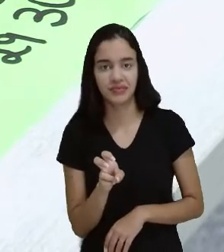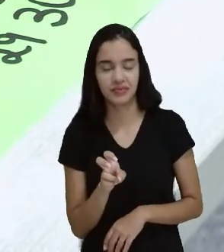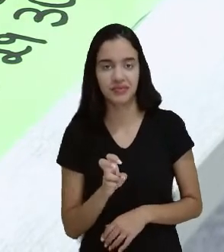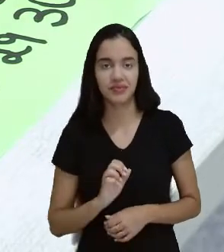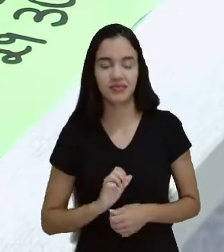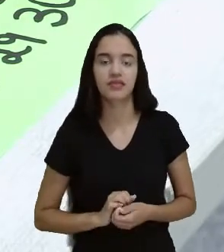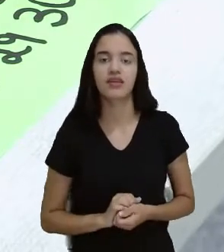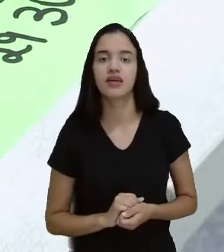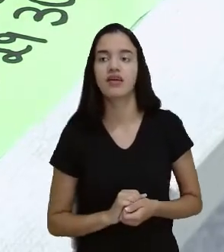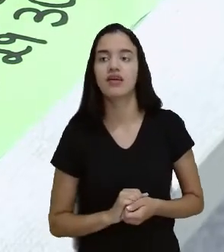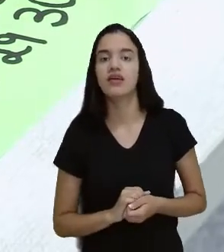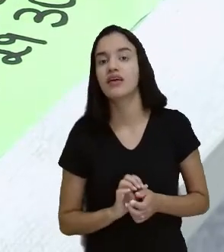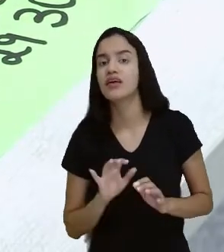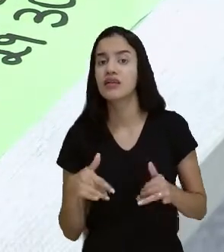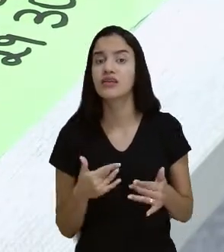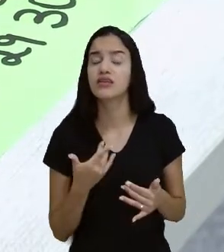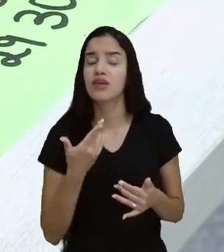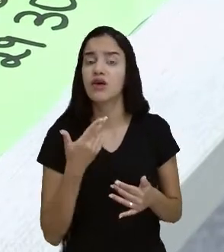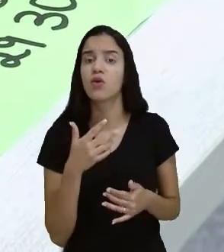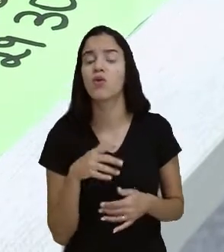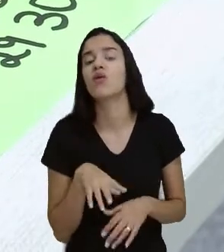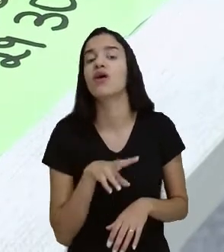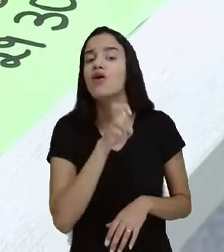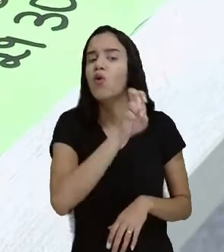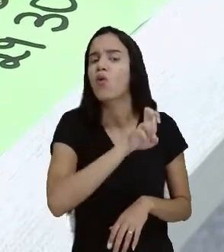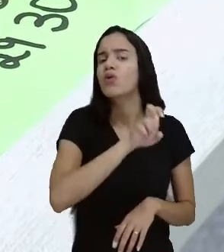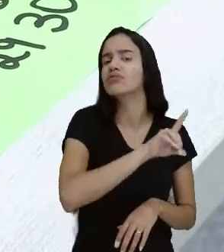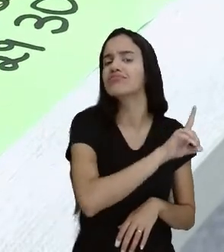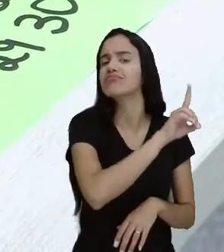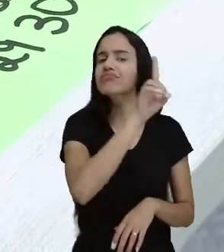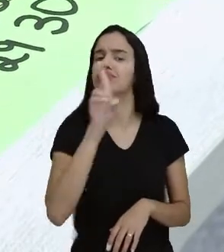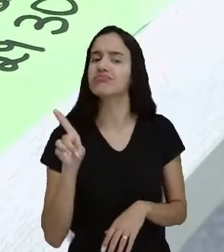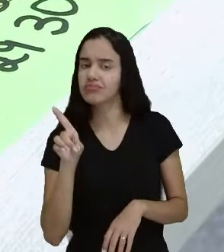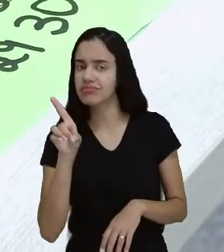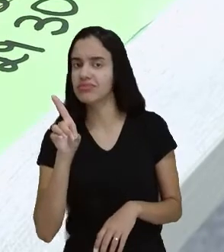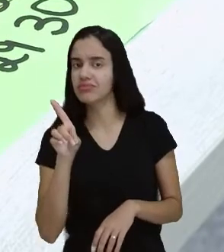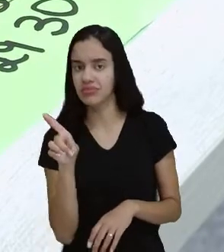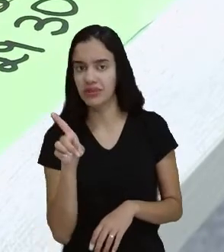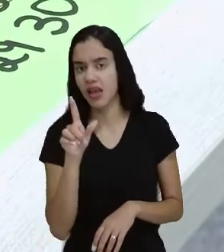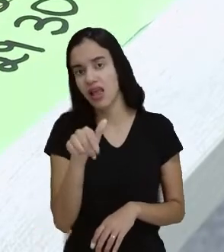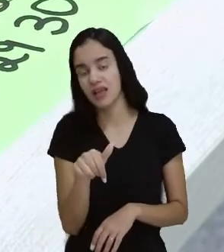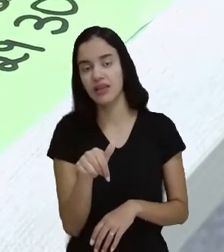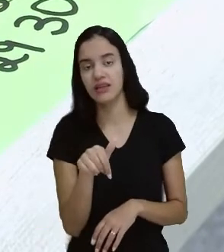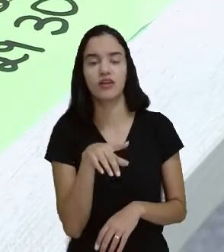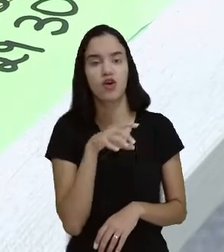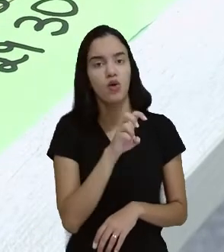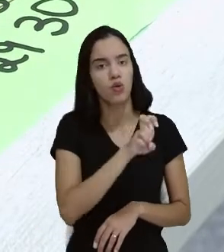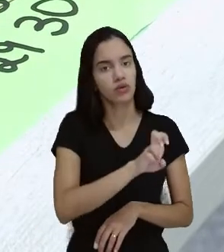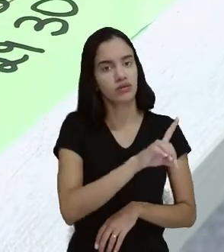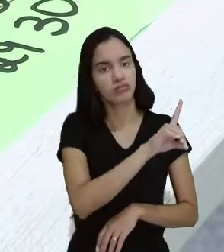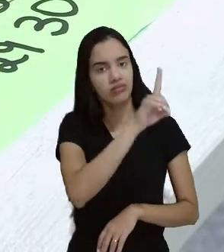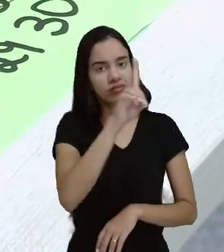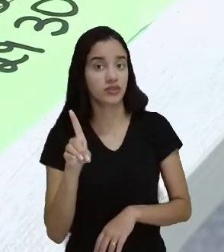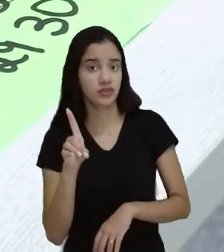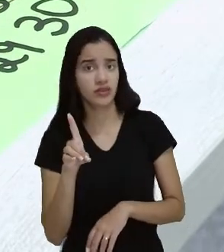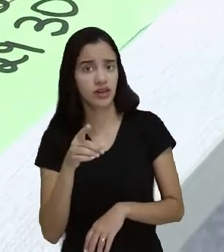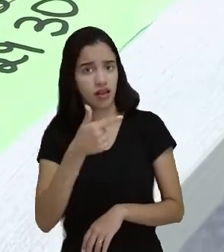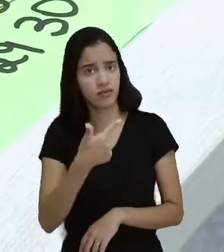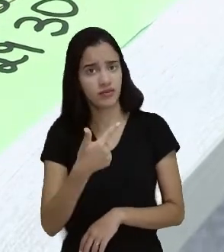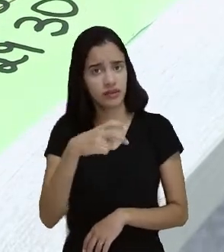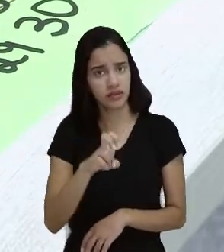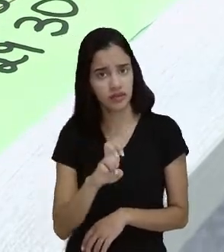5. Esse quinto dia, né? O quinto dia, o